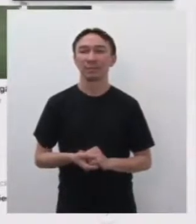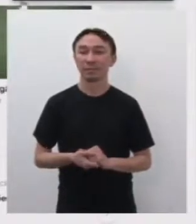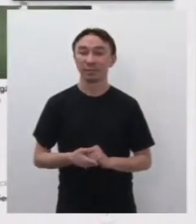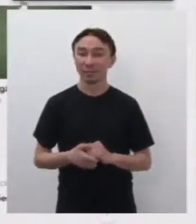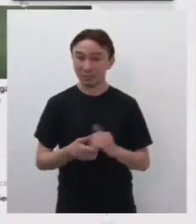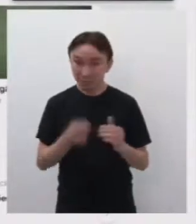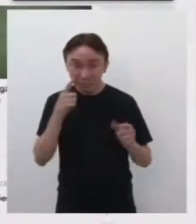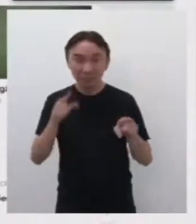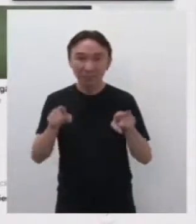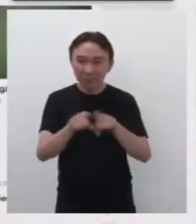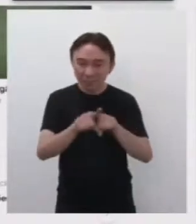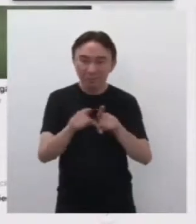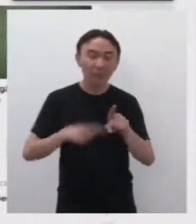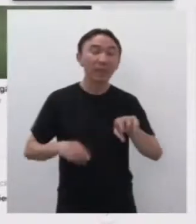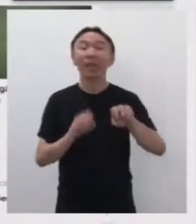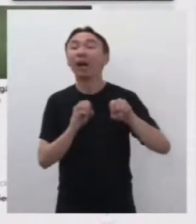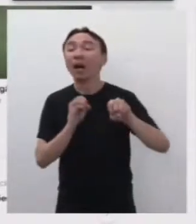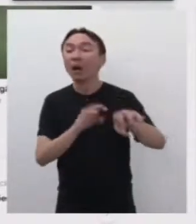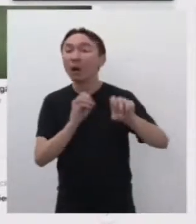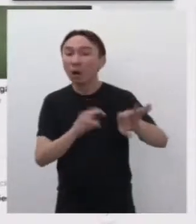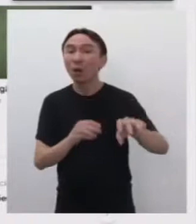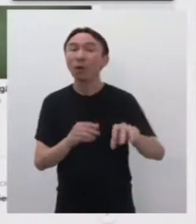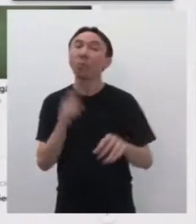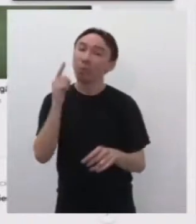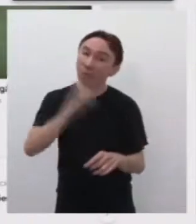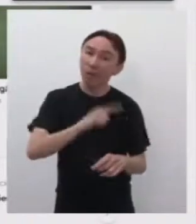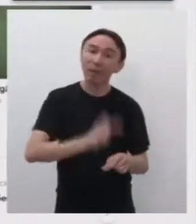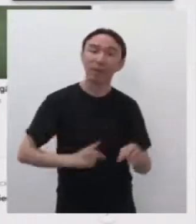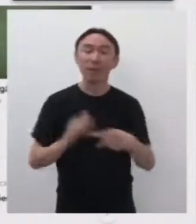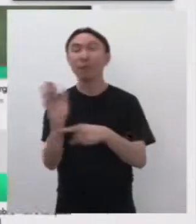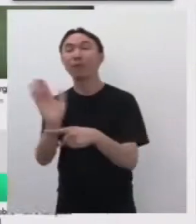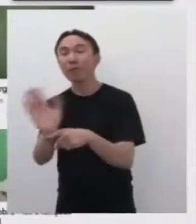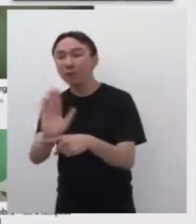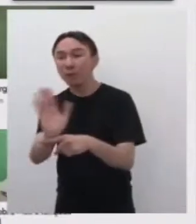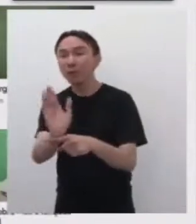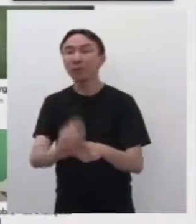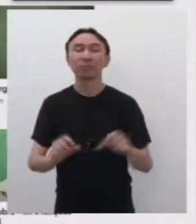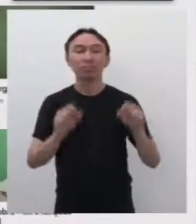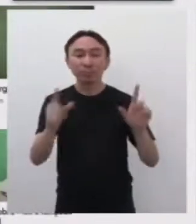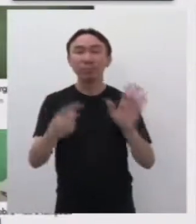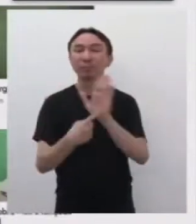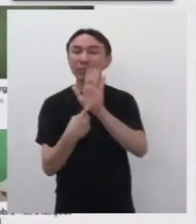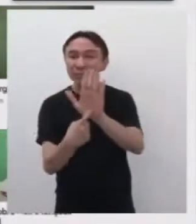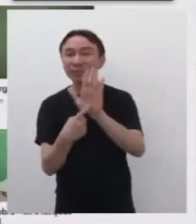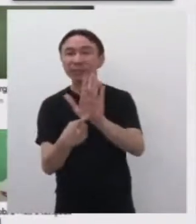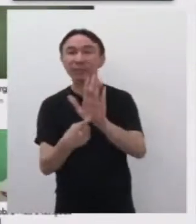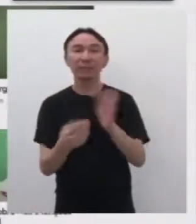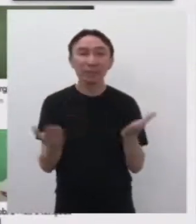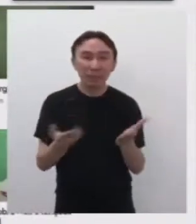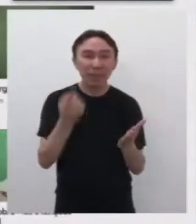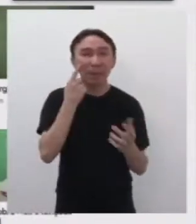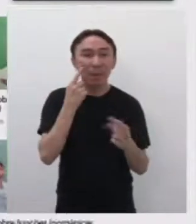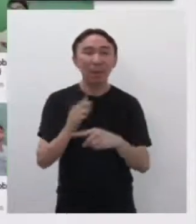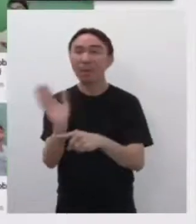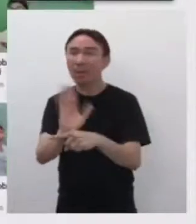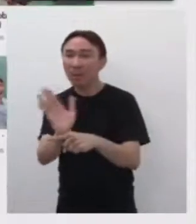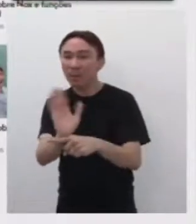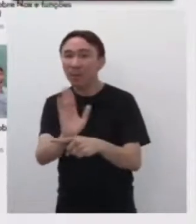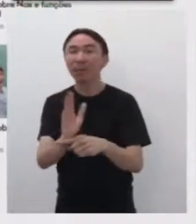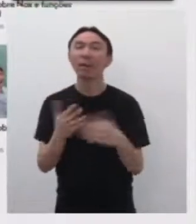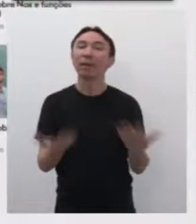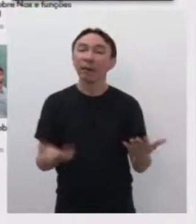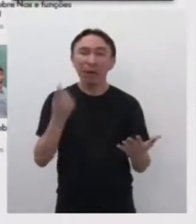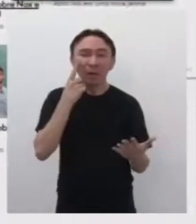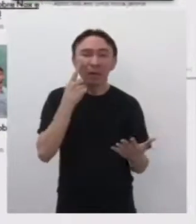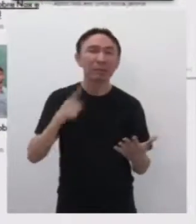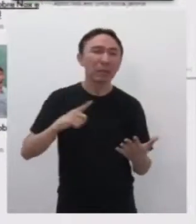Aqui também em aulas, vocês conseguem ver os vídeos. Então, todo o conteúdo do Descomplica, ele é basicamente em vídeos, tá? Existem vídeos de